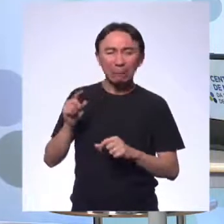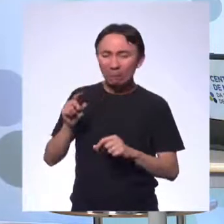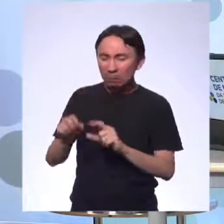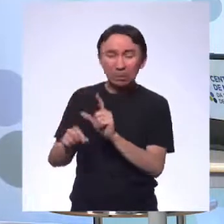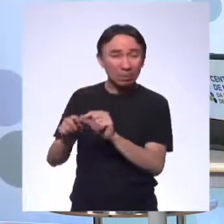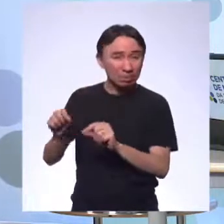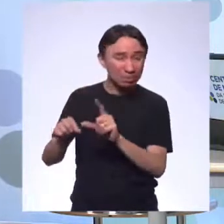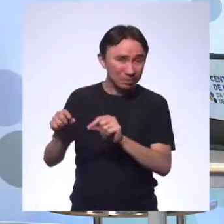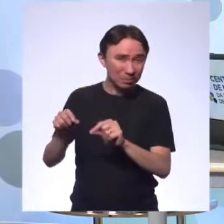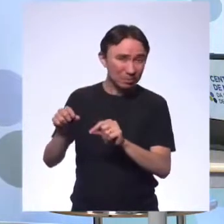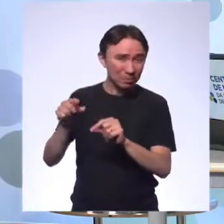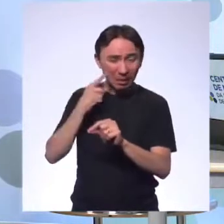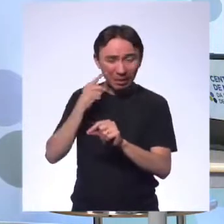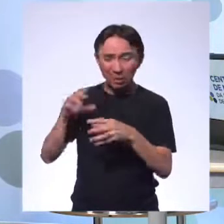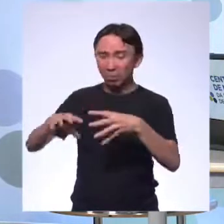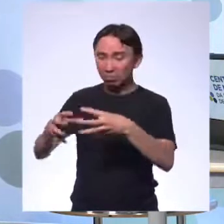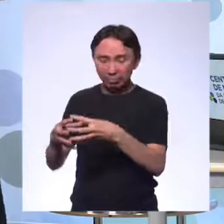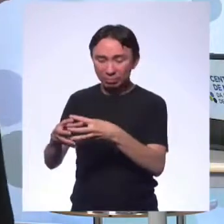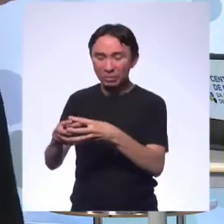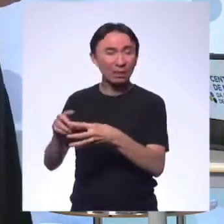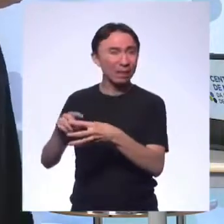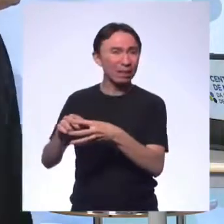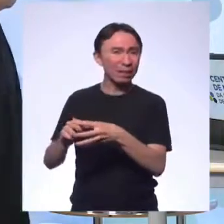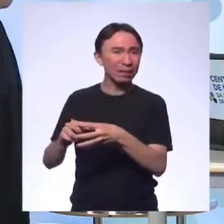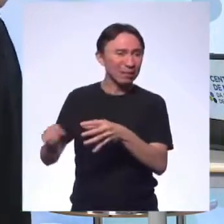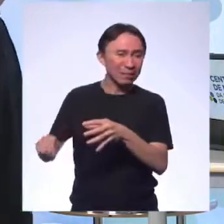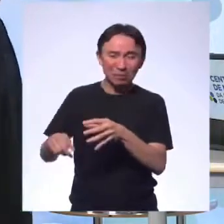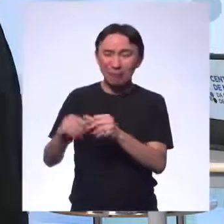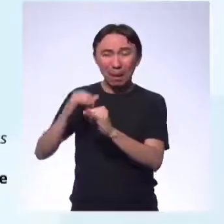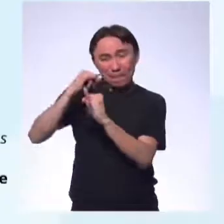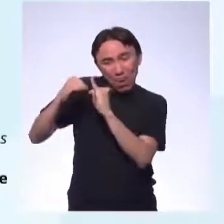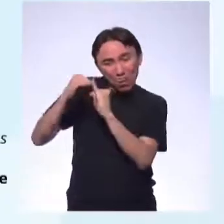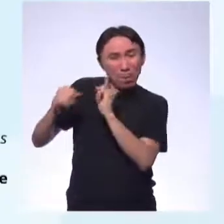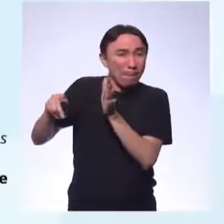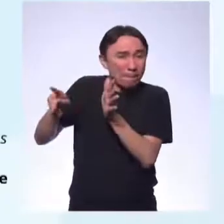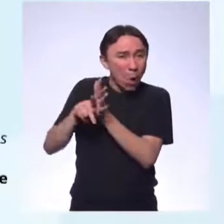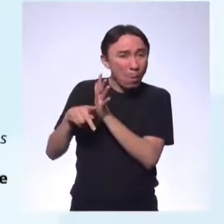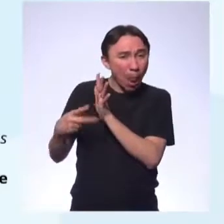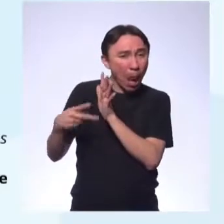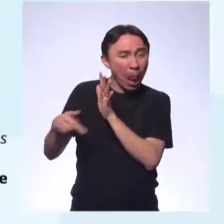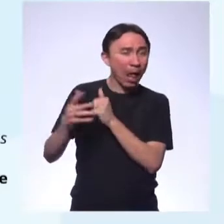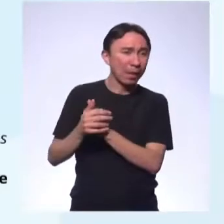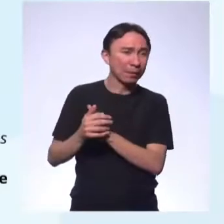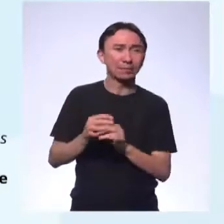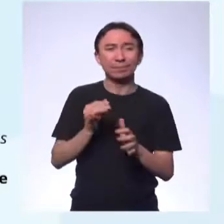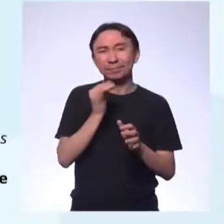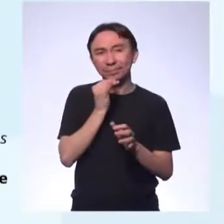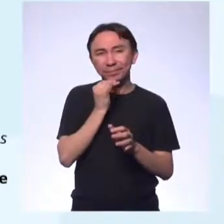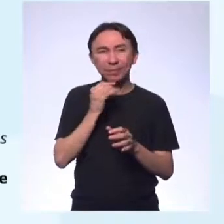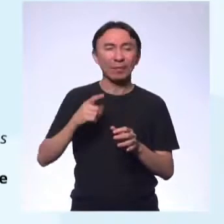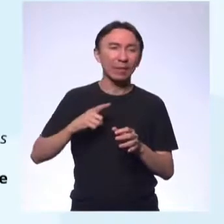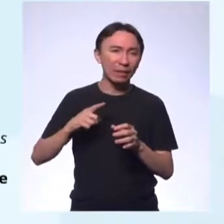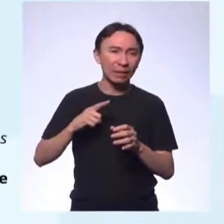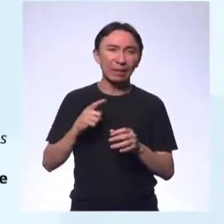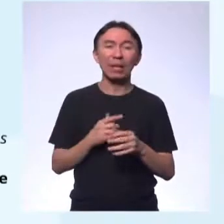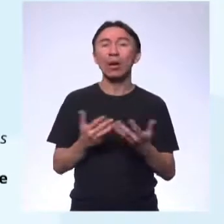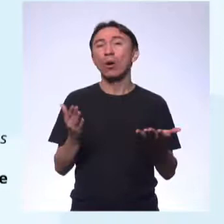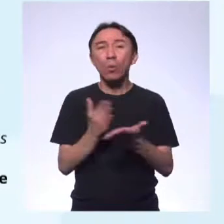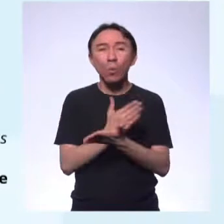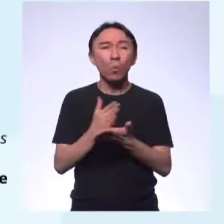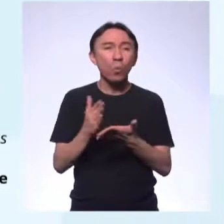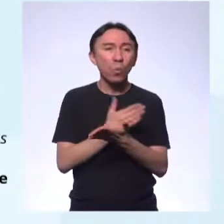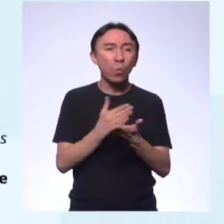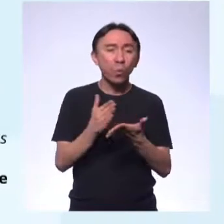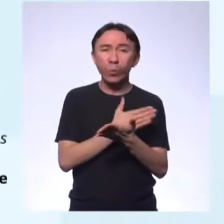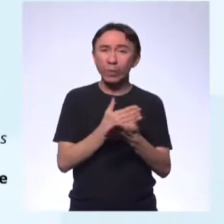se tornam cada vez mais específicos, né? Então, se a gente observar, a gente tem categorias mais abrangentes,